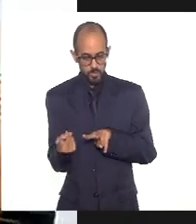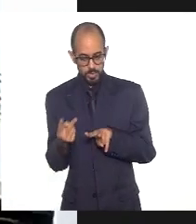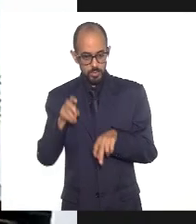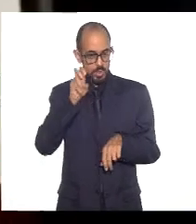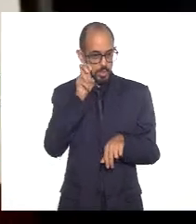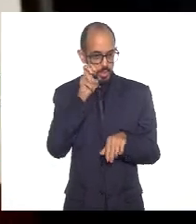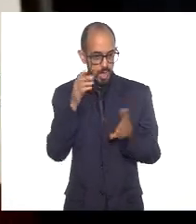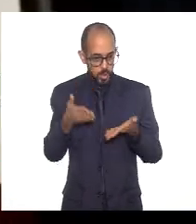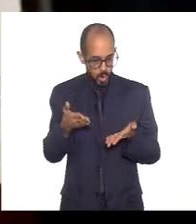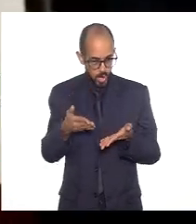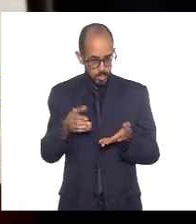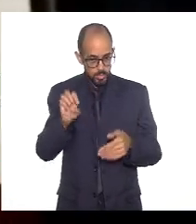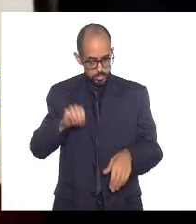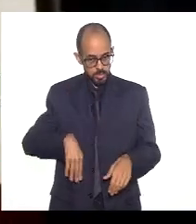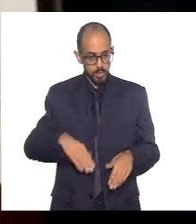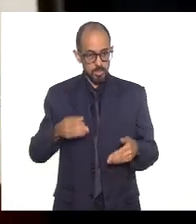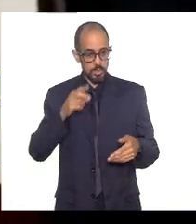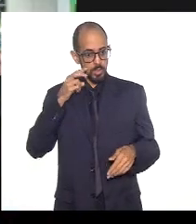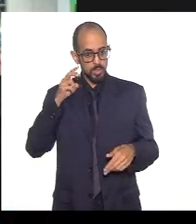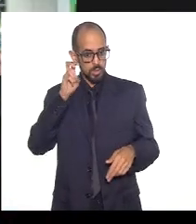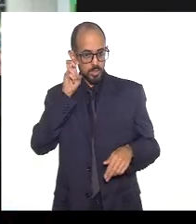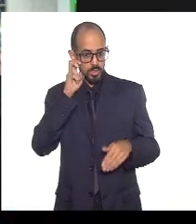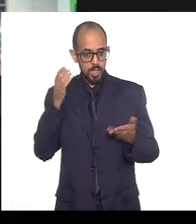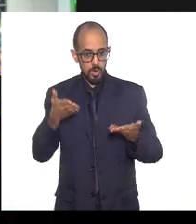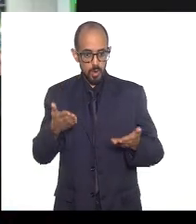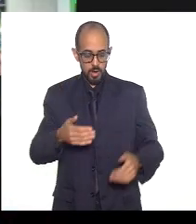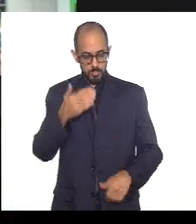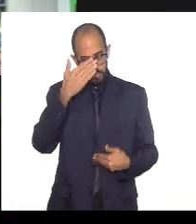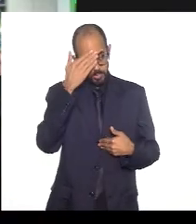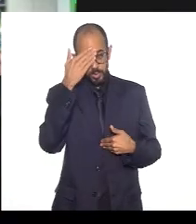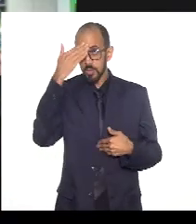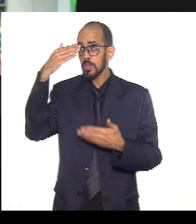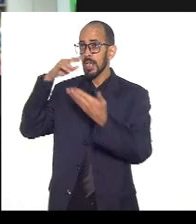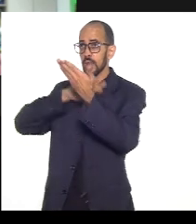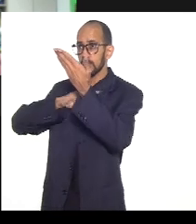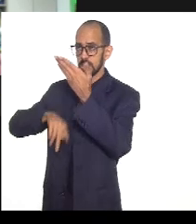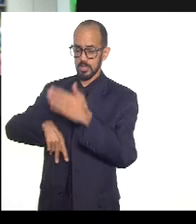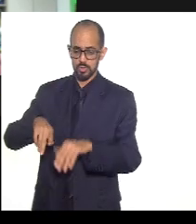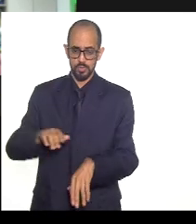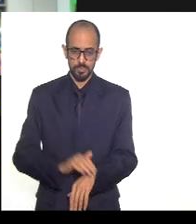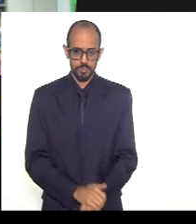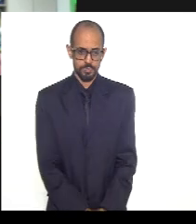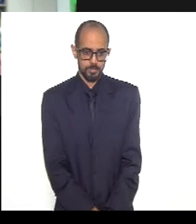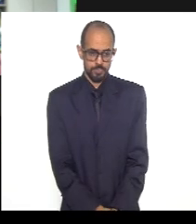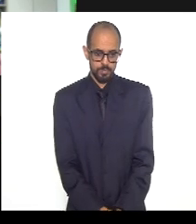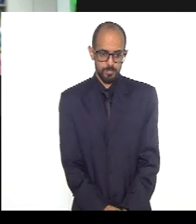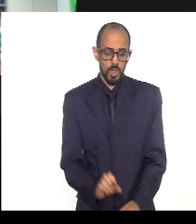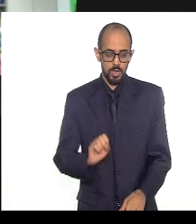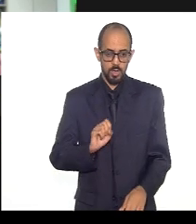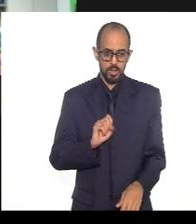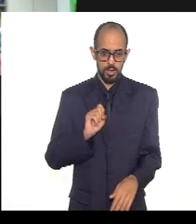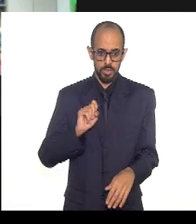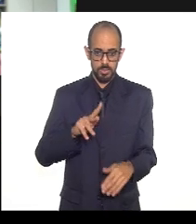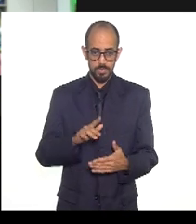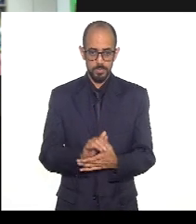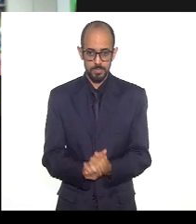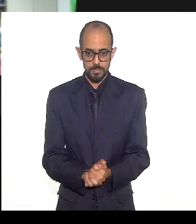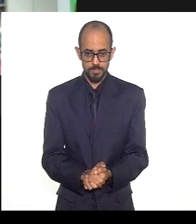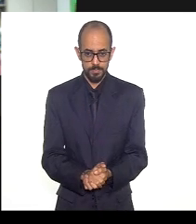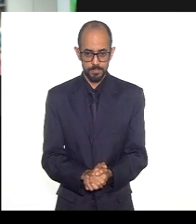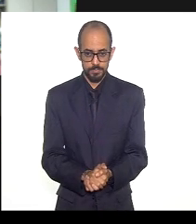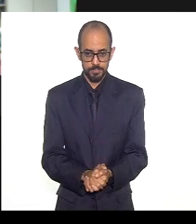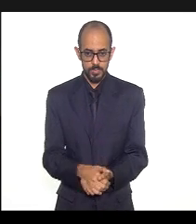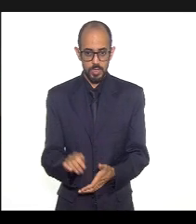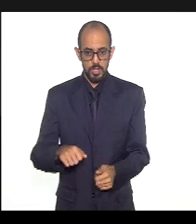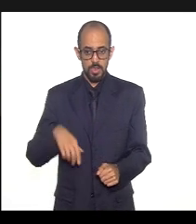quinta dessa semana? Dessa semana. Ok, obrigada, presidente. Ok? Final, presidente. Eu já tinha pedido no